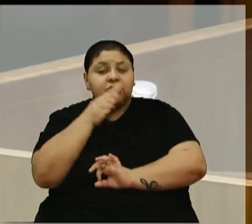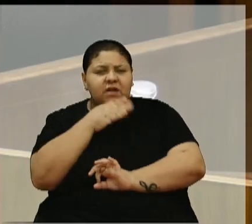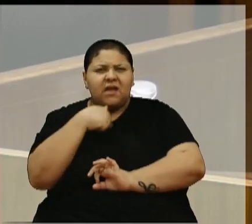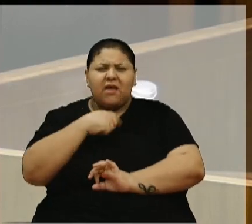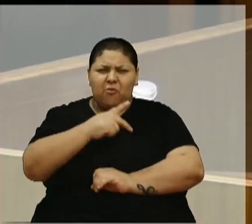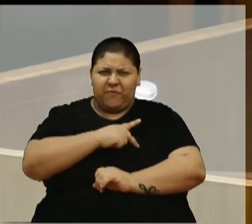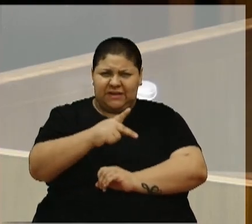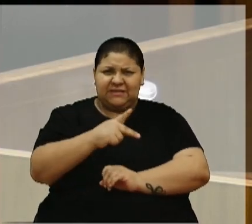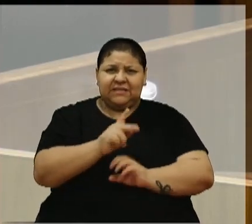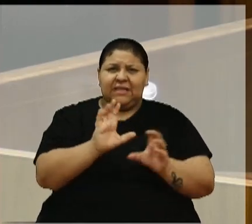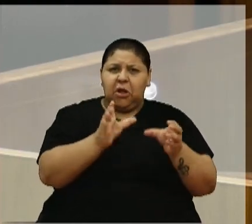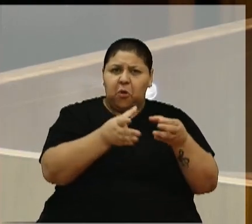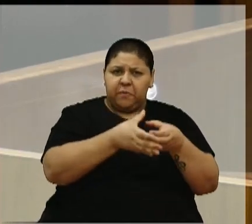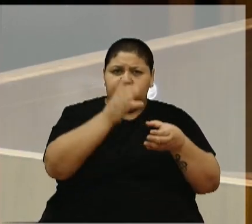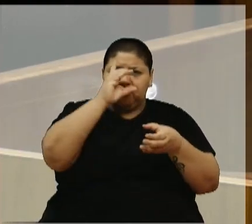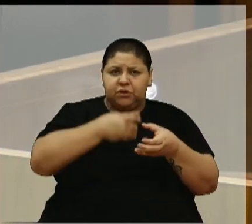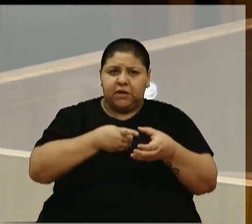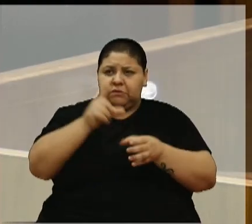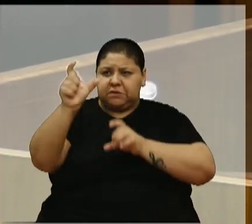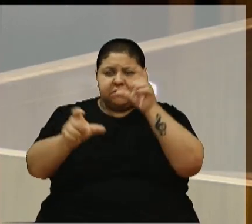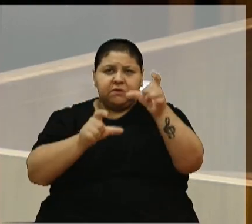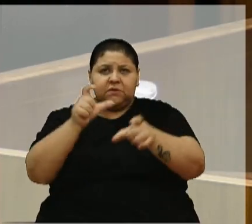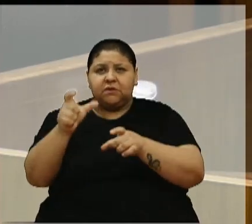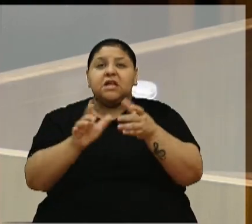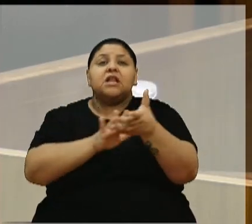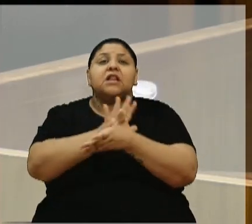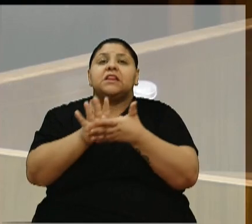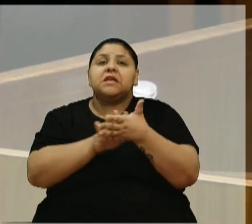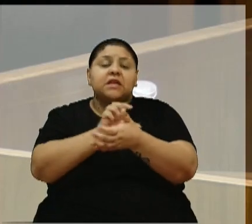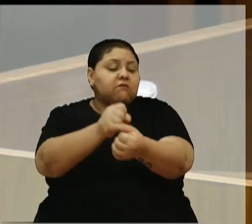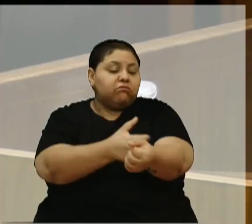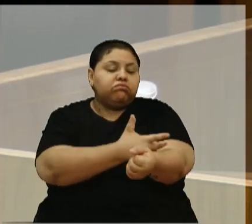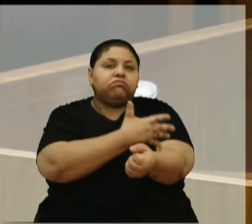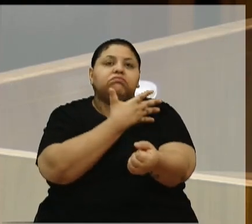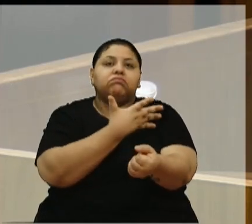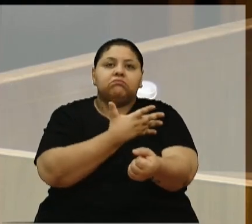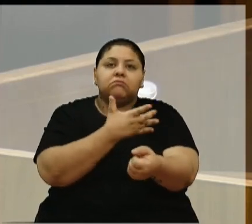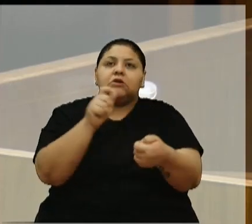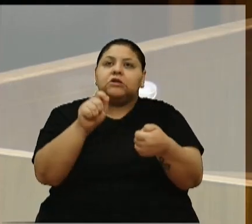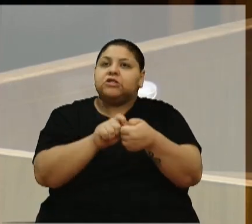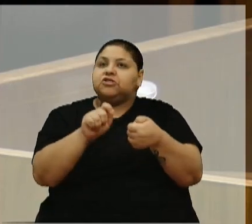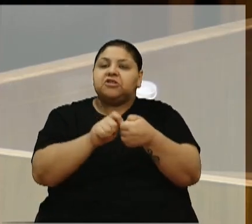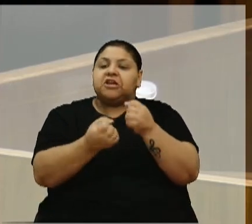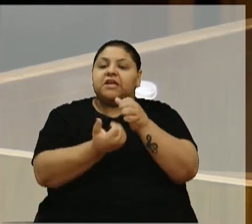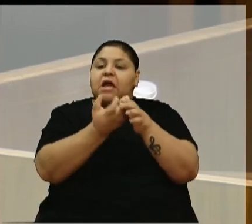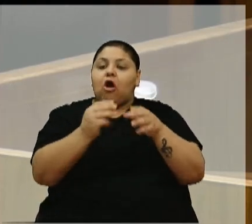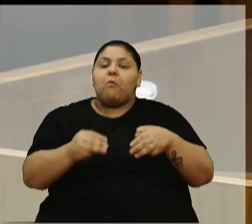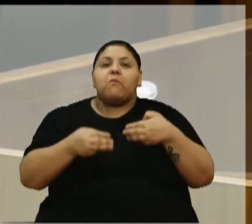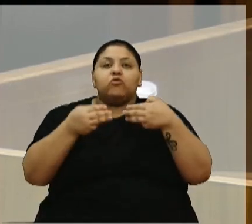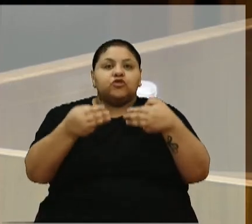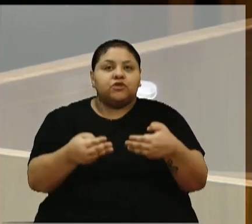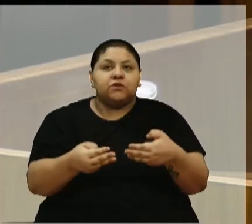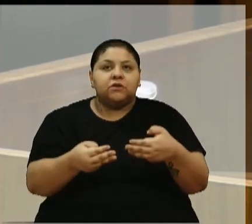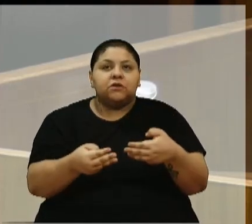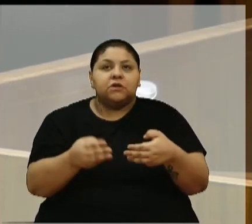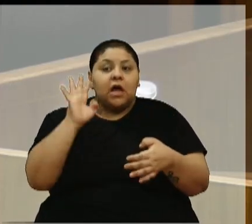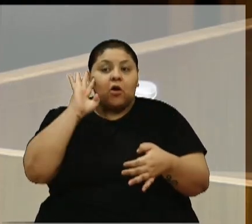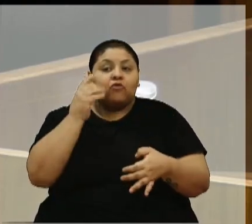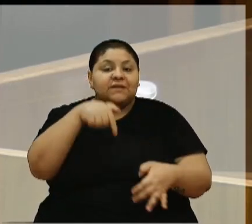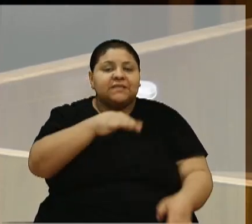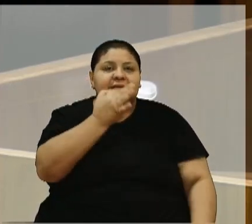de Direitos Humanos, e ninguém se comoveu a ponto de fazer nenhuma moção quando as coisas acontecem em